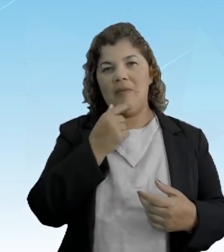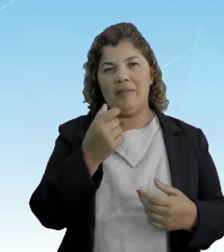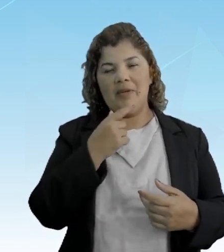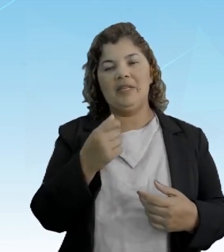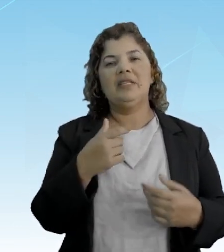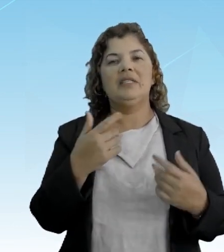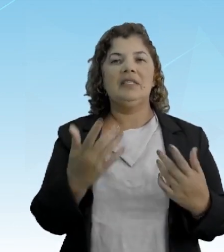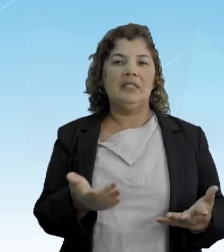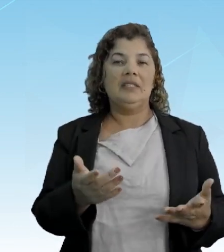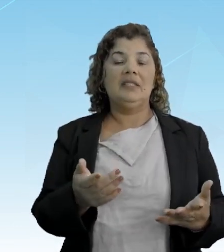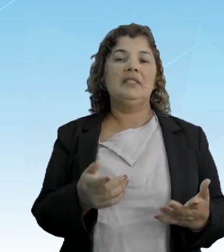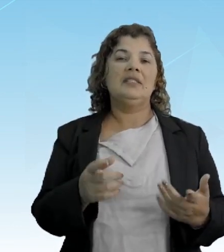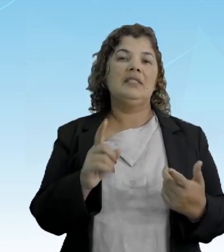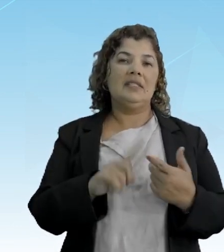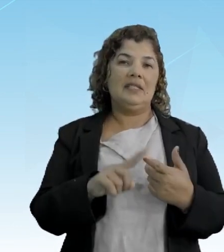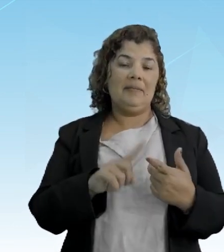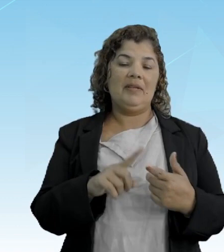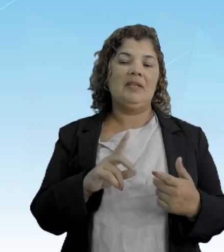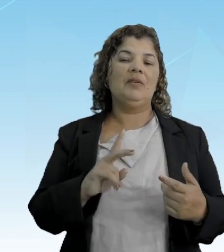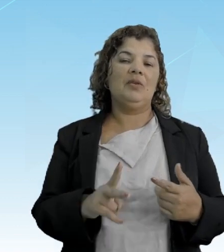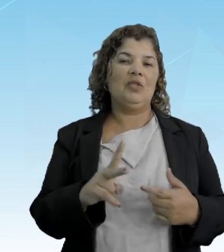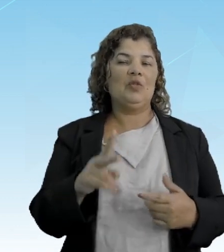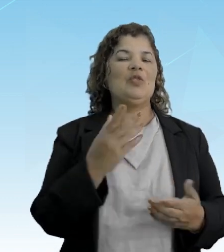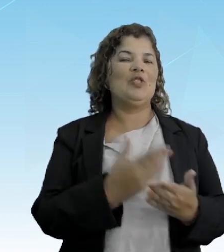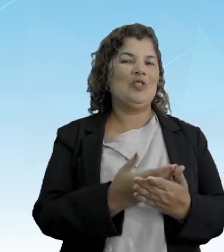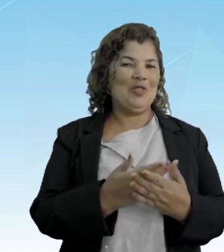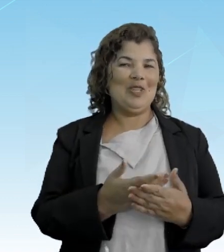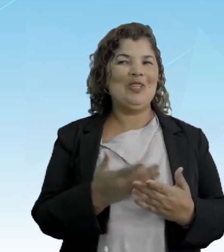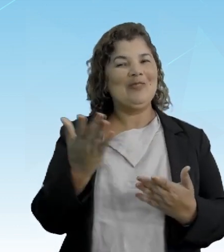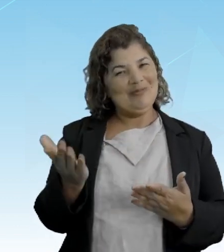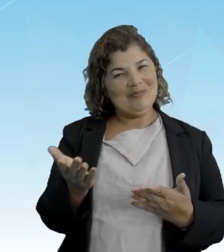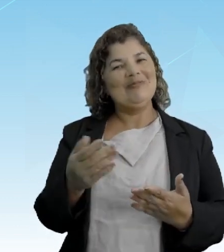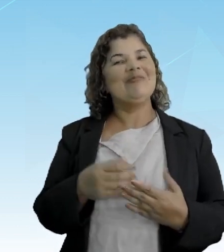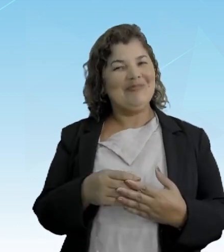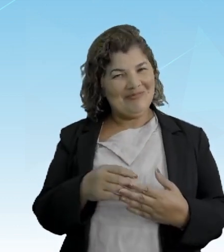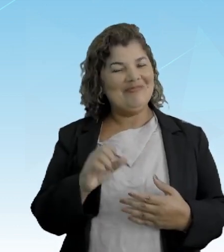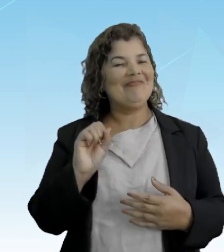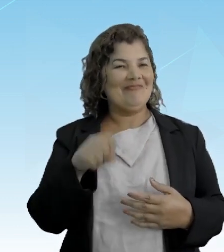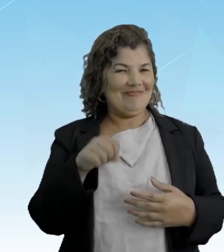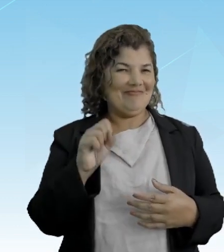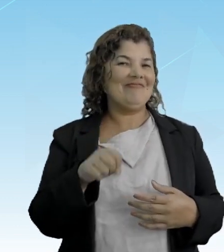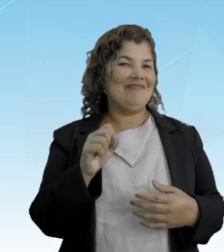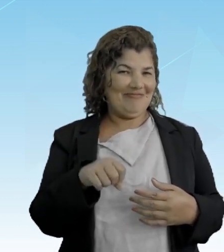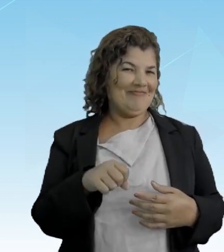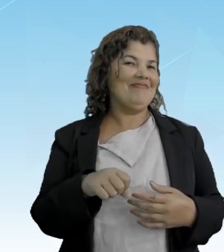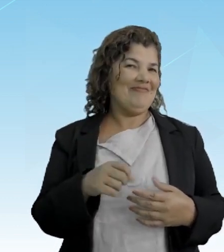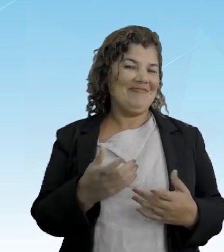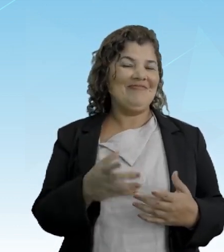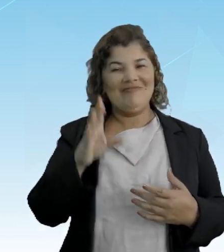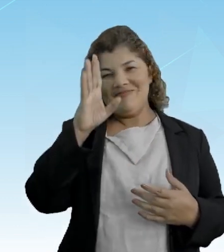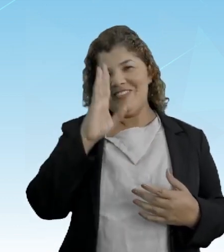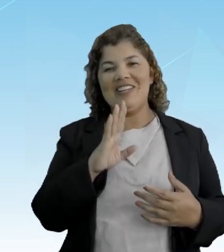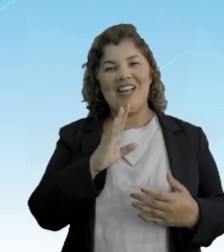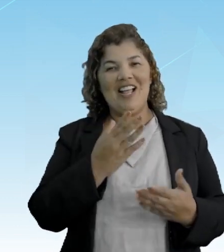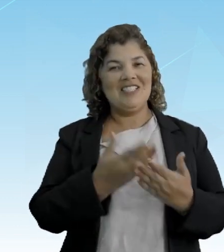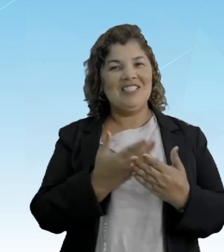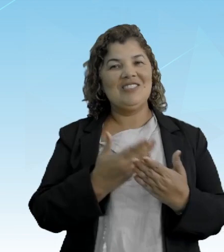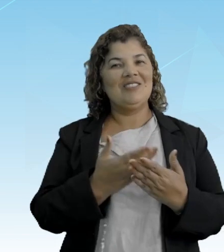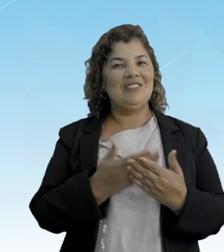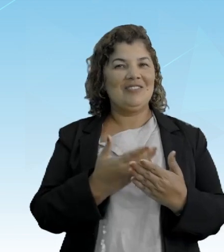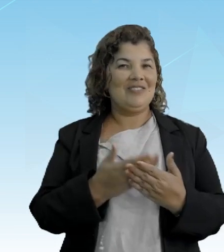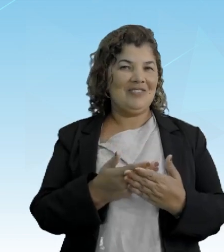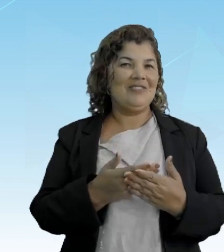né? E também continuassem estudando. Não é não, professor? Exatamente. É uma coisa que é de graça, é